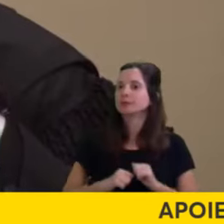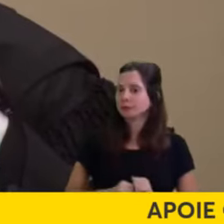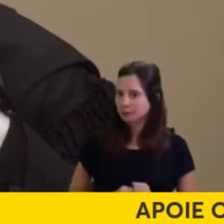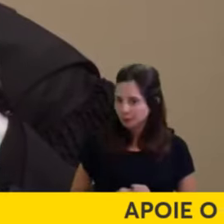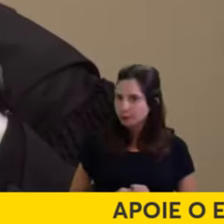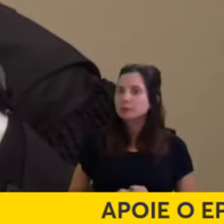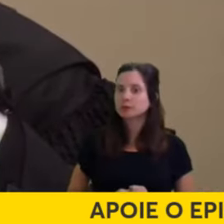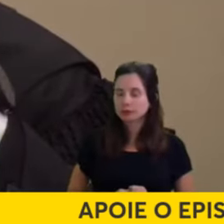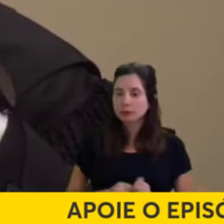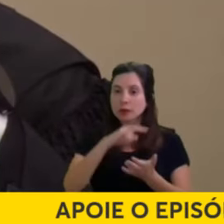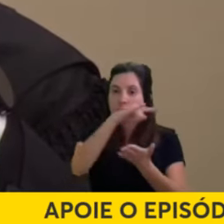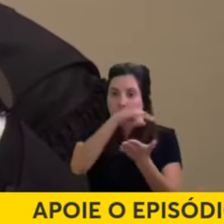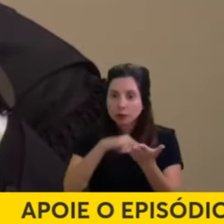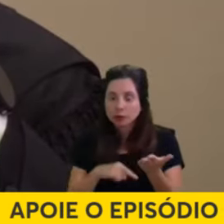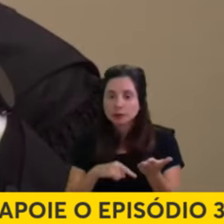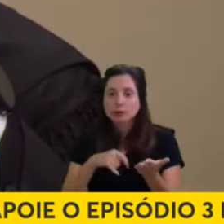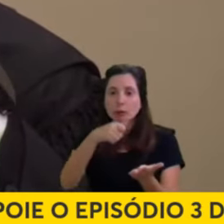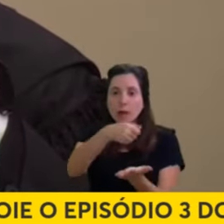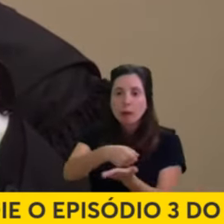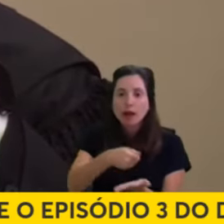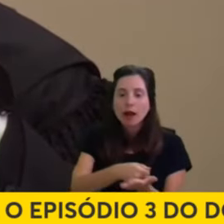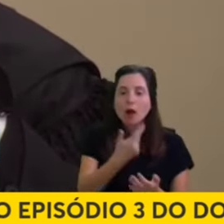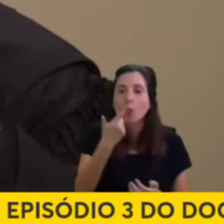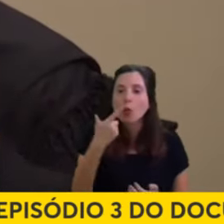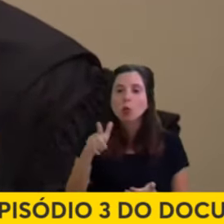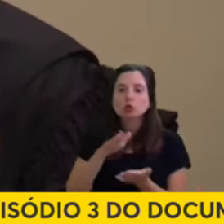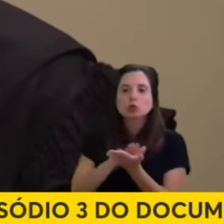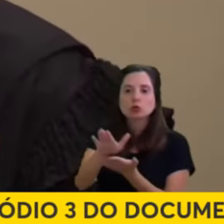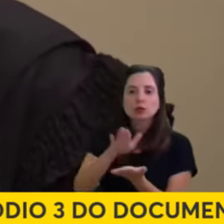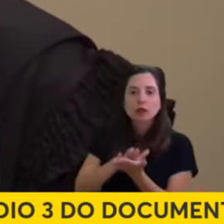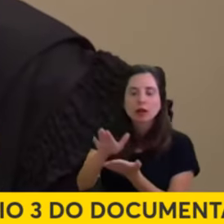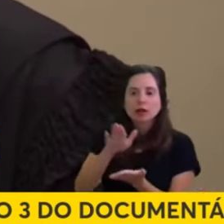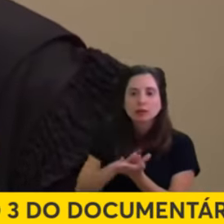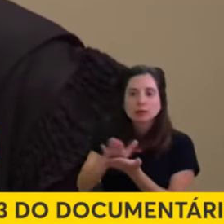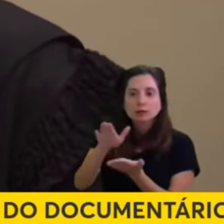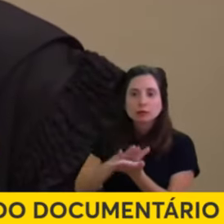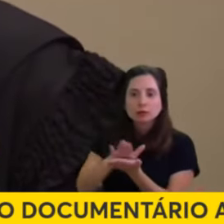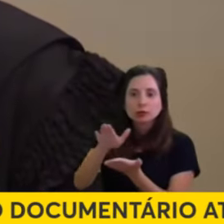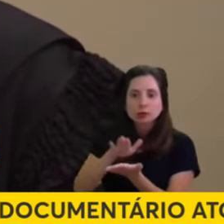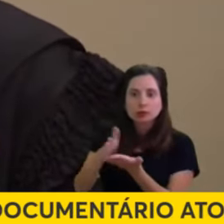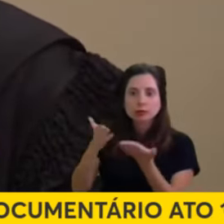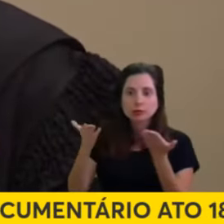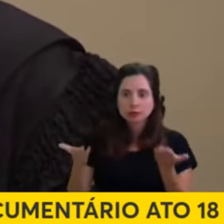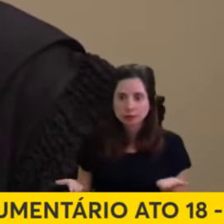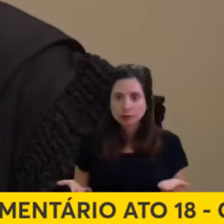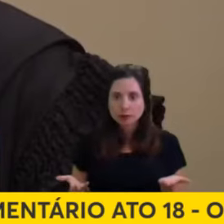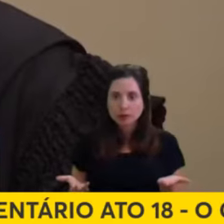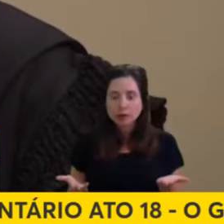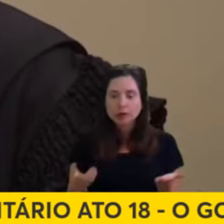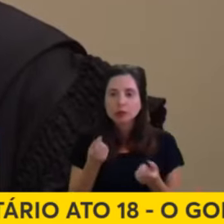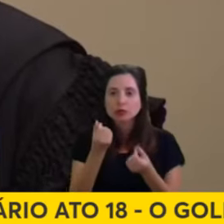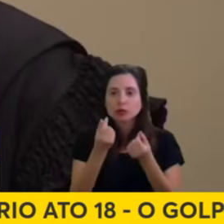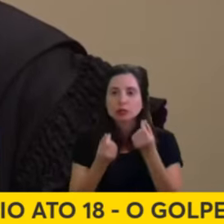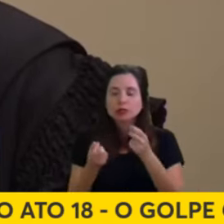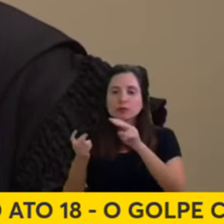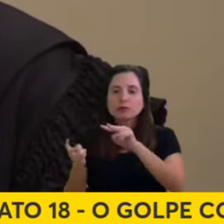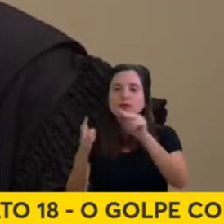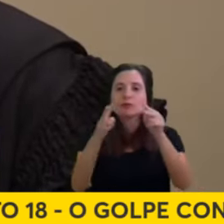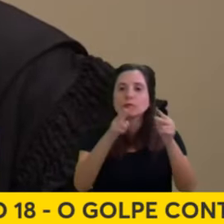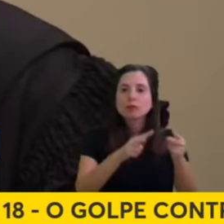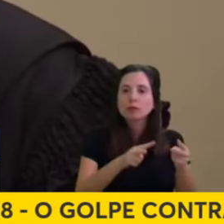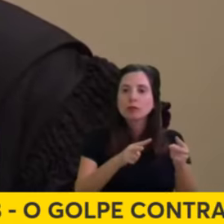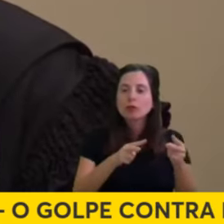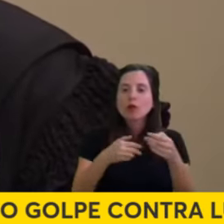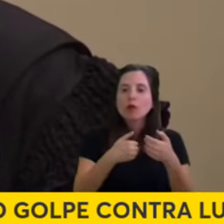serviu para cobrir outras despesas é inócua sem qualquer confissão posto que não se vê demonstração mínima que a dinheiro tivesse sido desviado em favor da campanha do